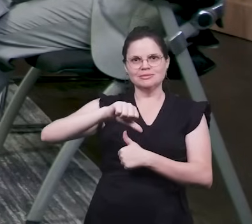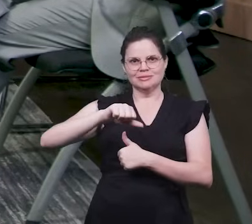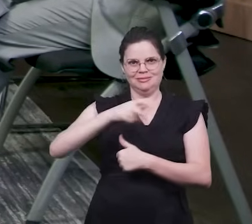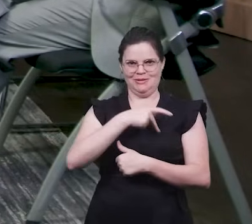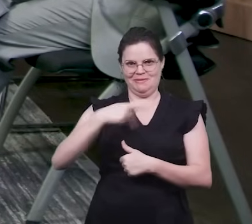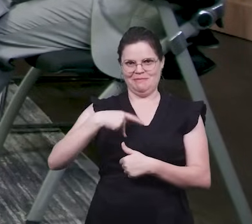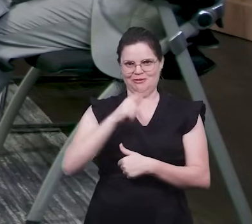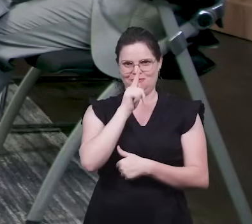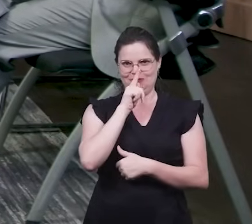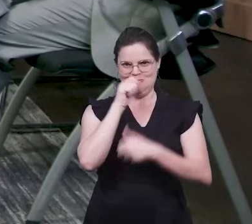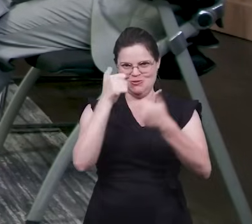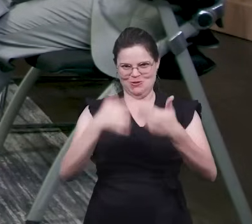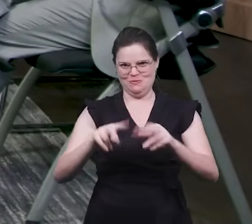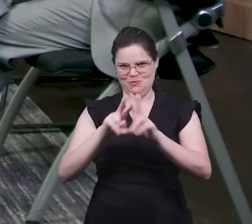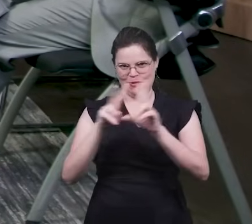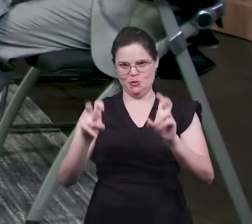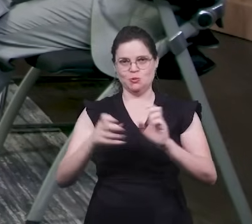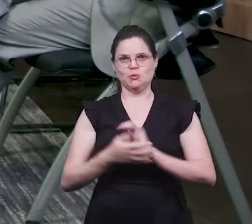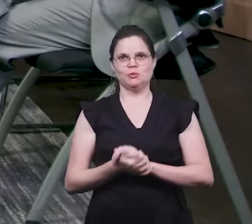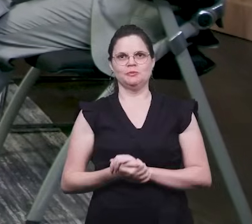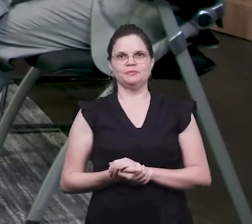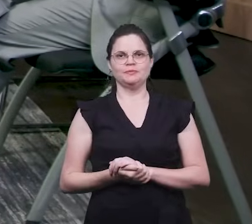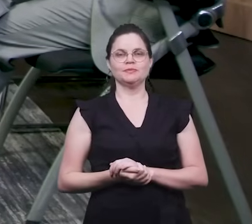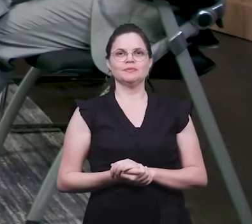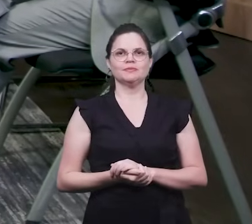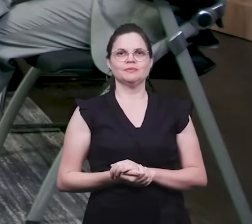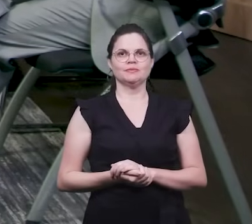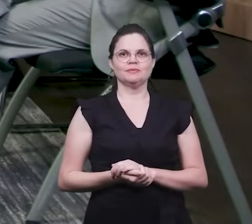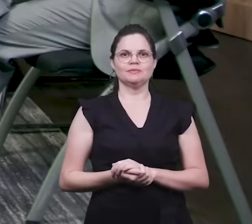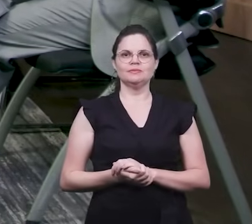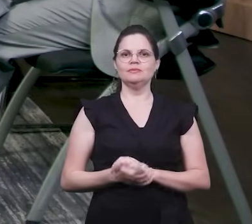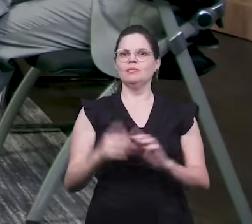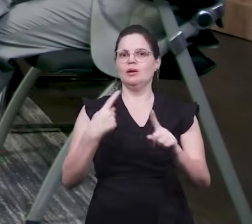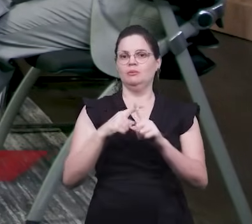pastor Gilson se referiu, ela deixa de ser